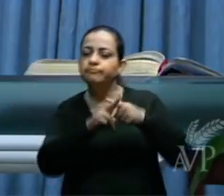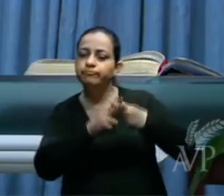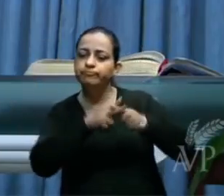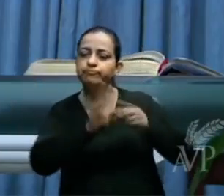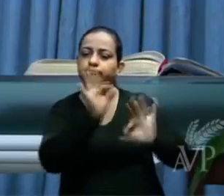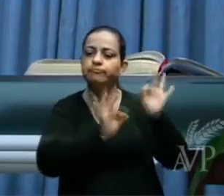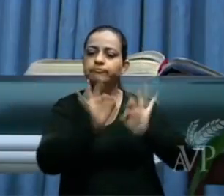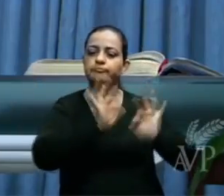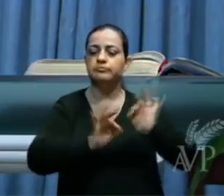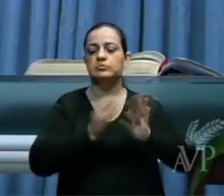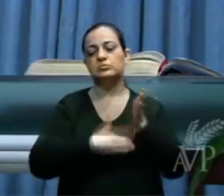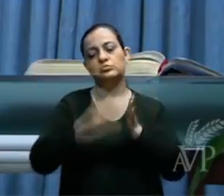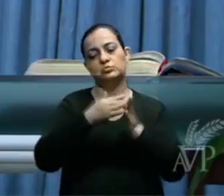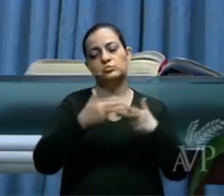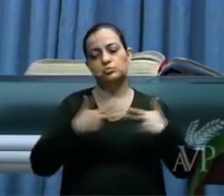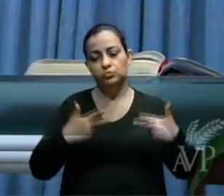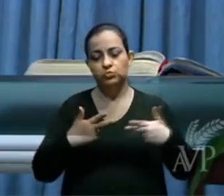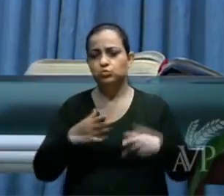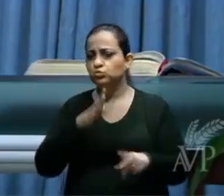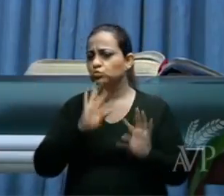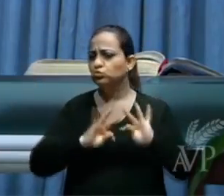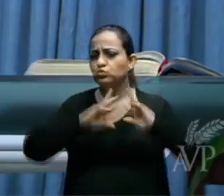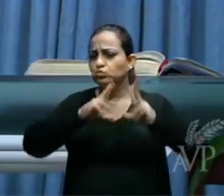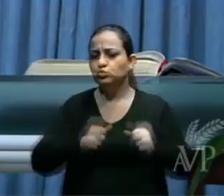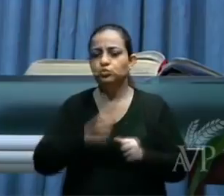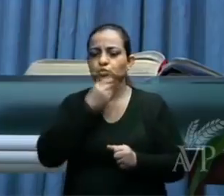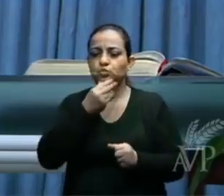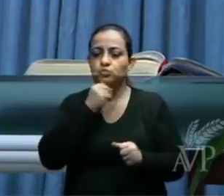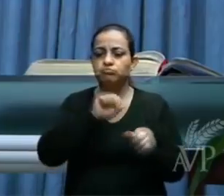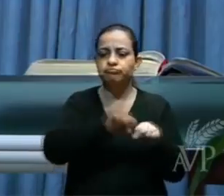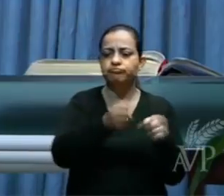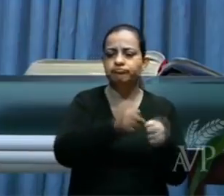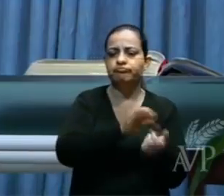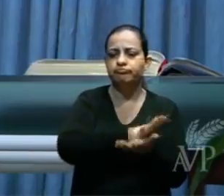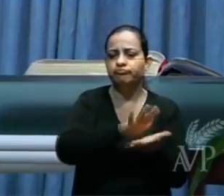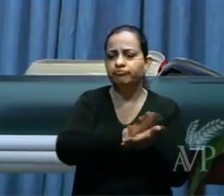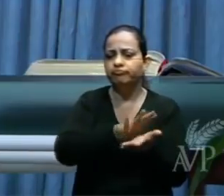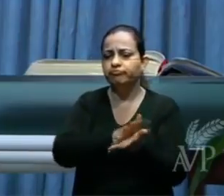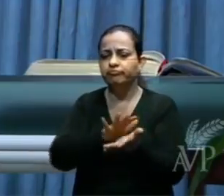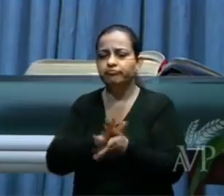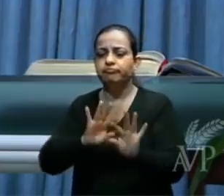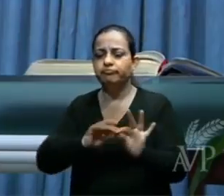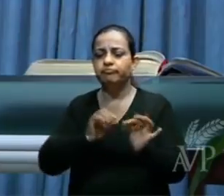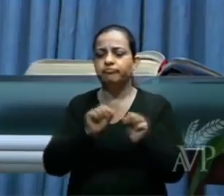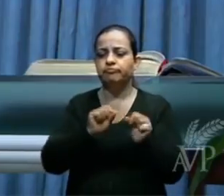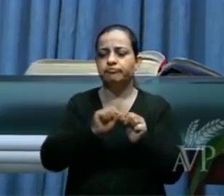aquilo que os homens derrubaram durante as eras